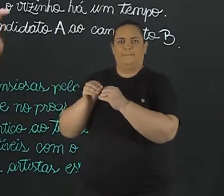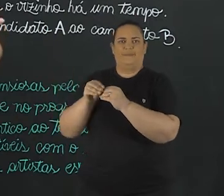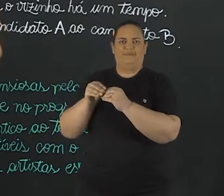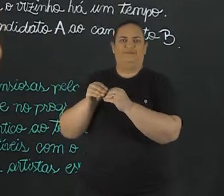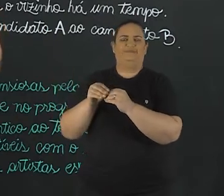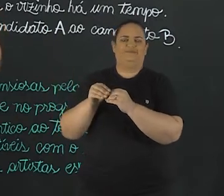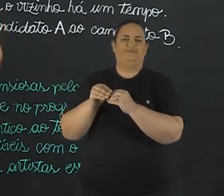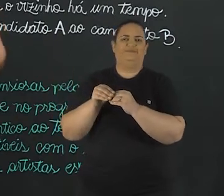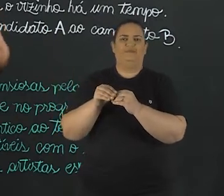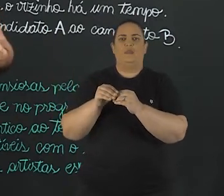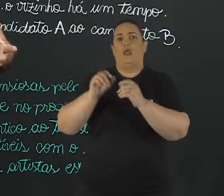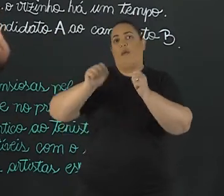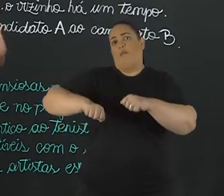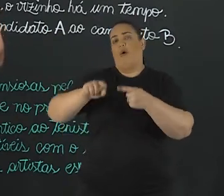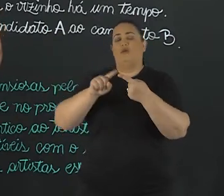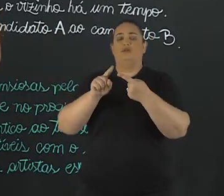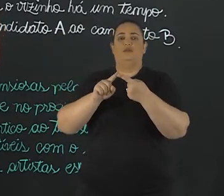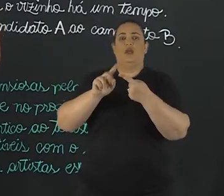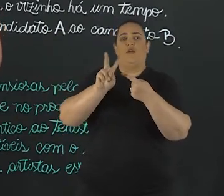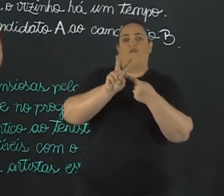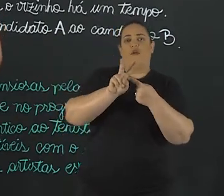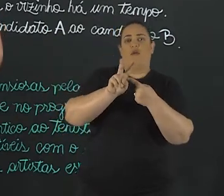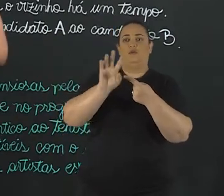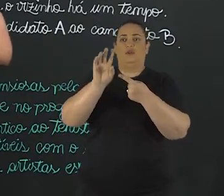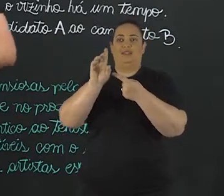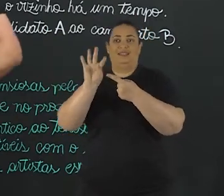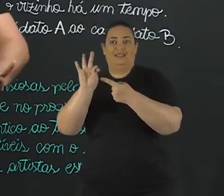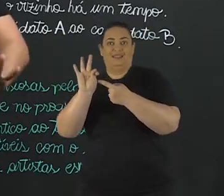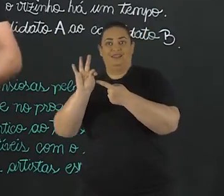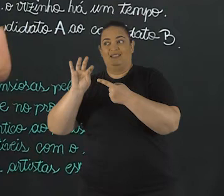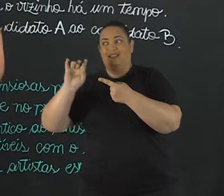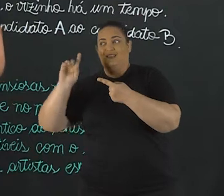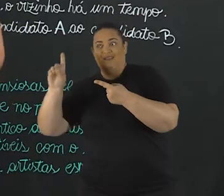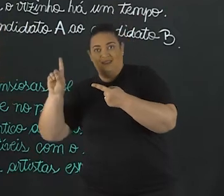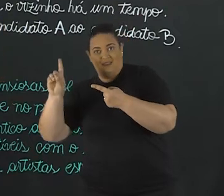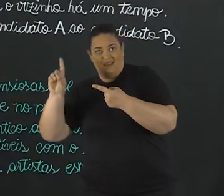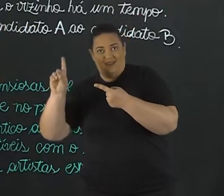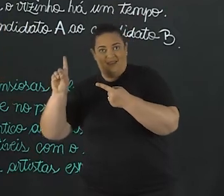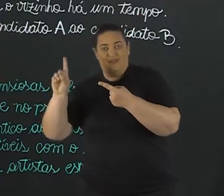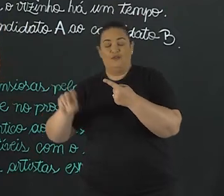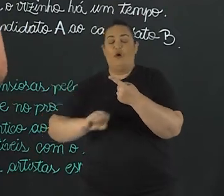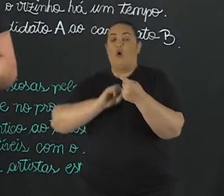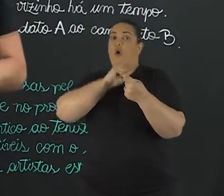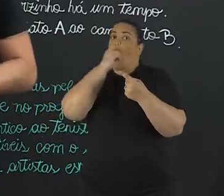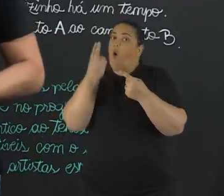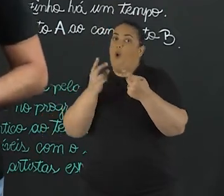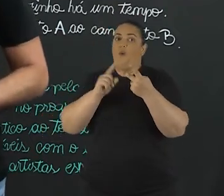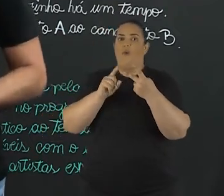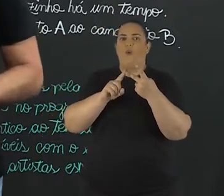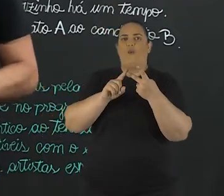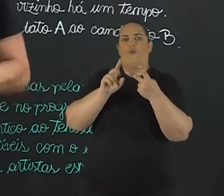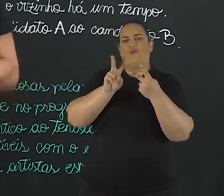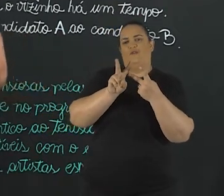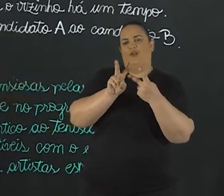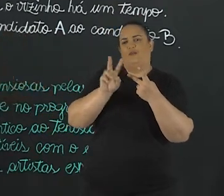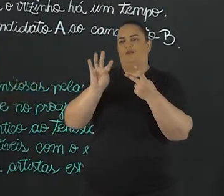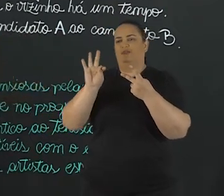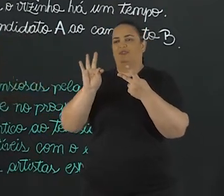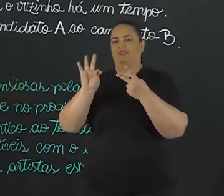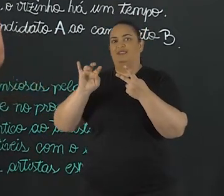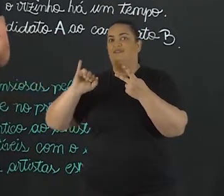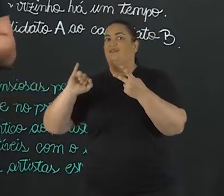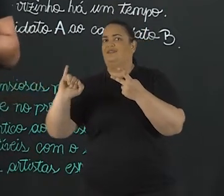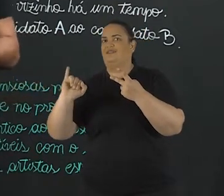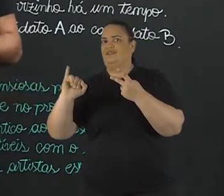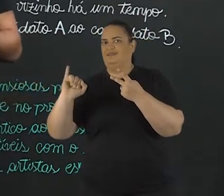transitivos diretos, ou seja, esse complemento se liga ao verbo sem a preposição, ou transitivos indiretos, quando esse complemento se